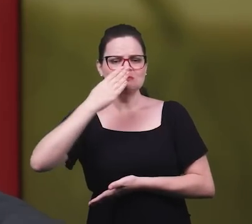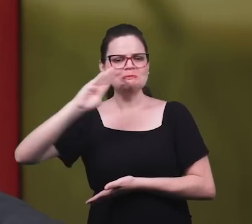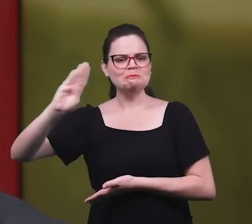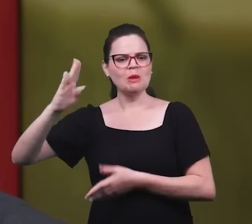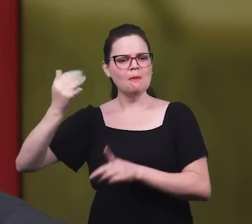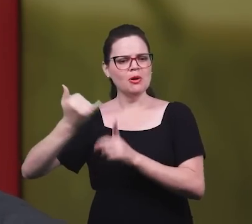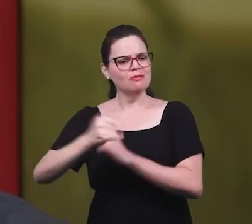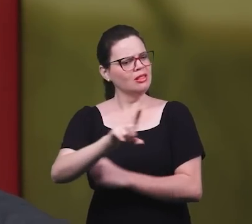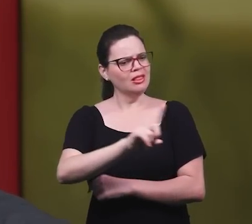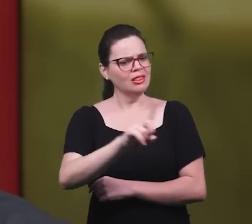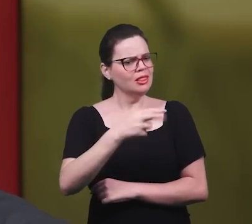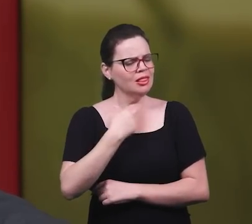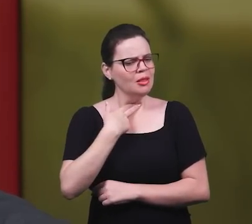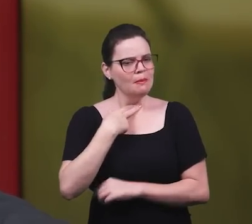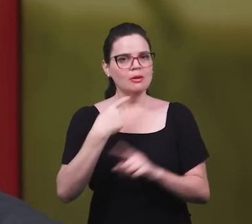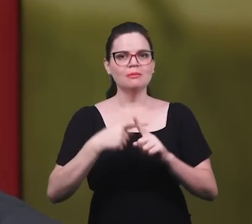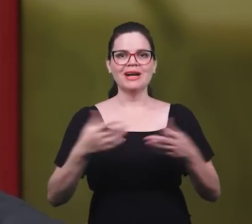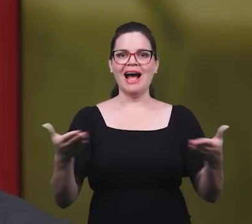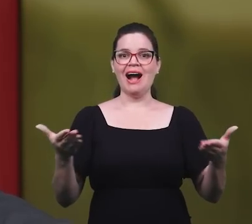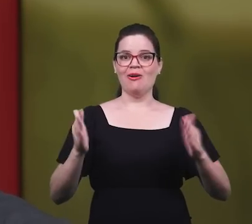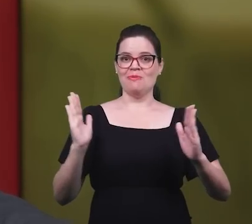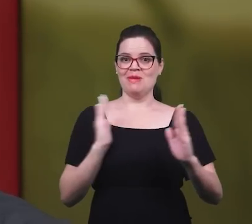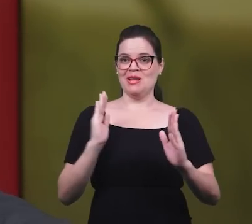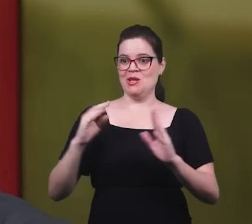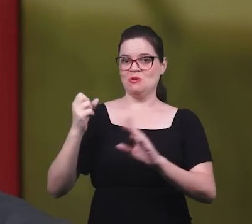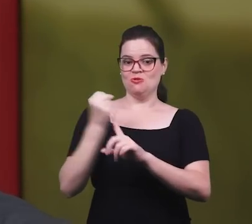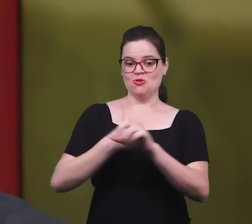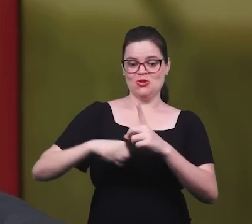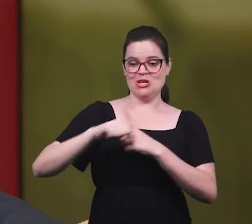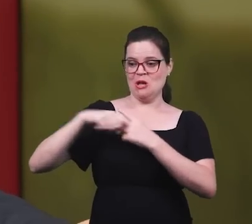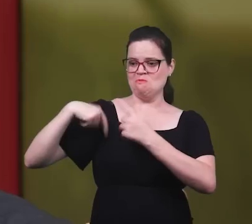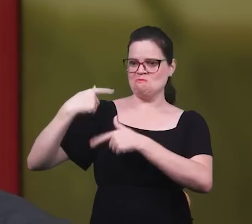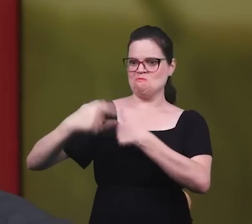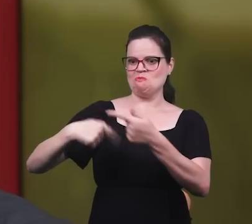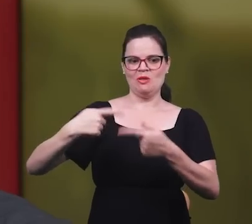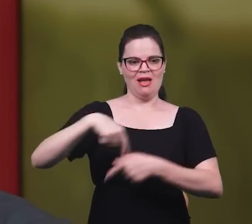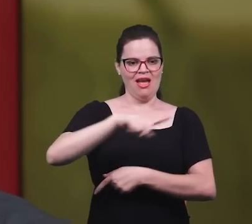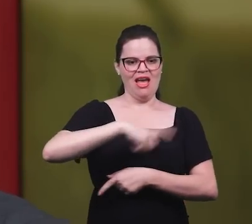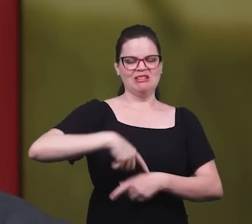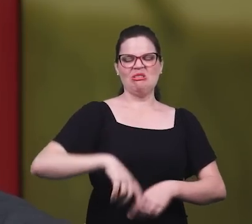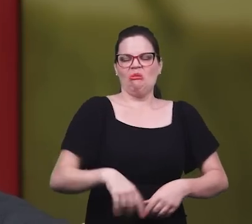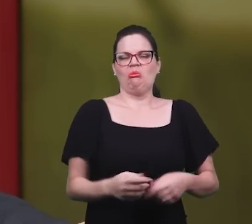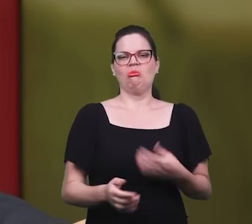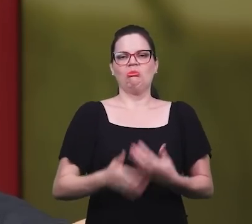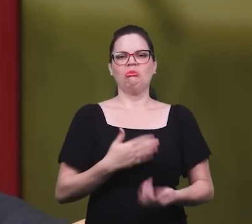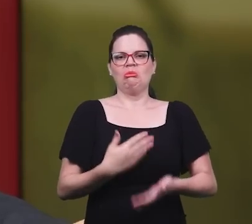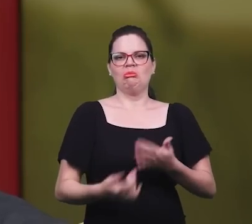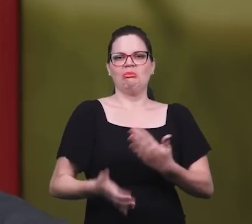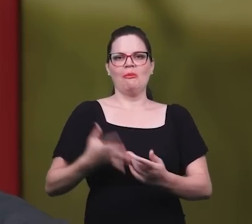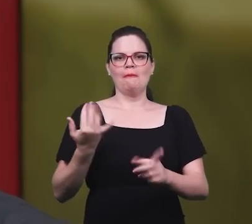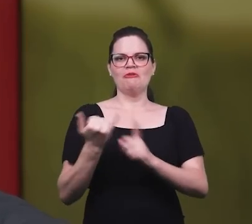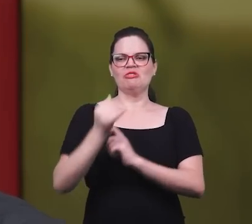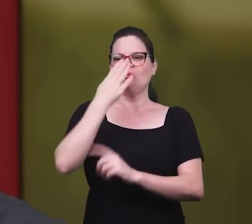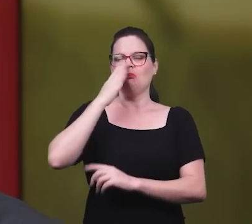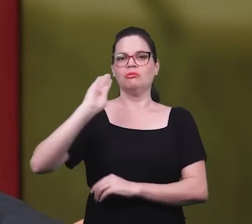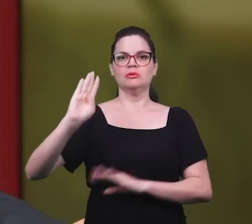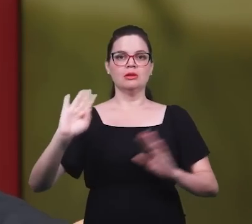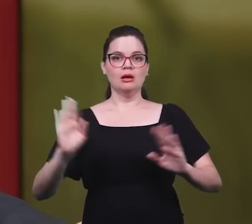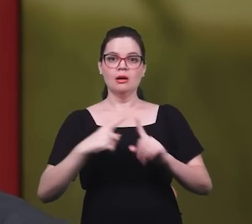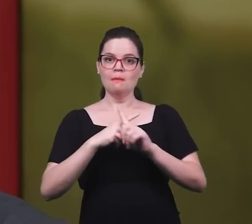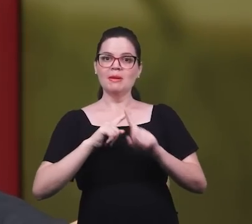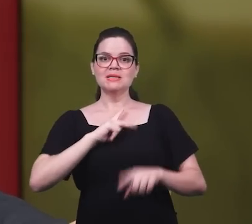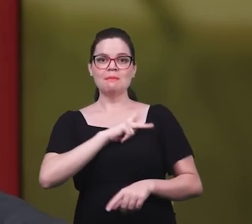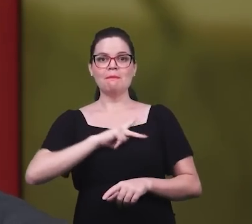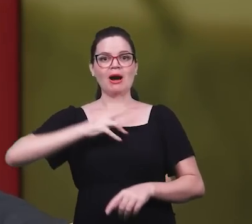hora tornaram a profecia algo banal, né? Estão desprezando a profecia, a vontade do Senhor, mas o conselho de Paulo, olha, não despreza, não deixa